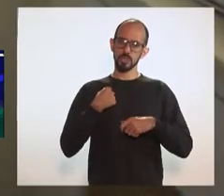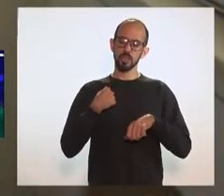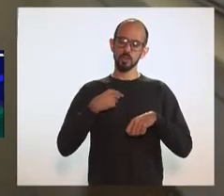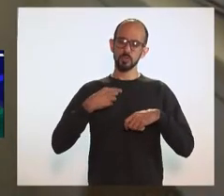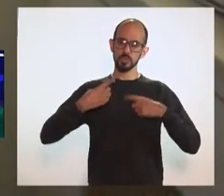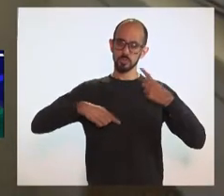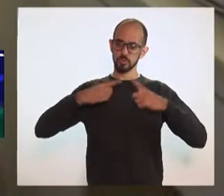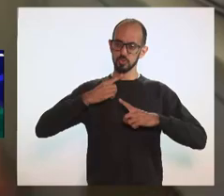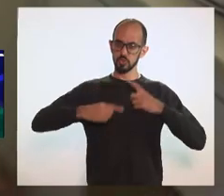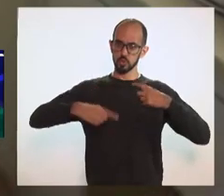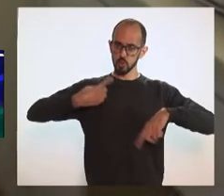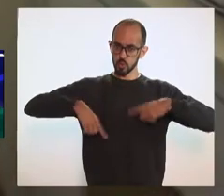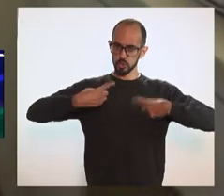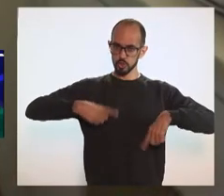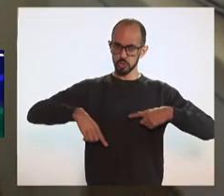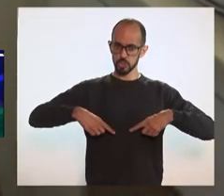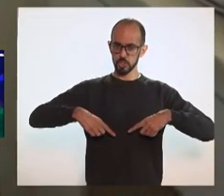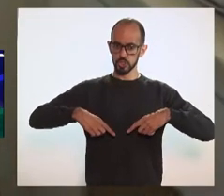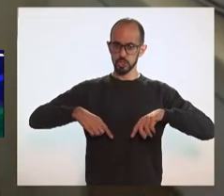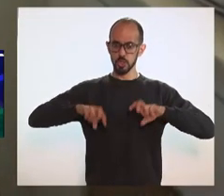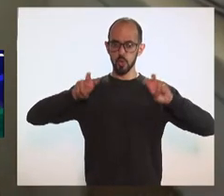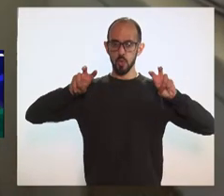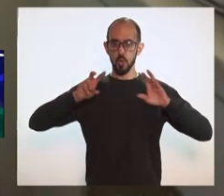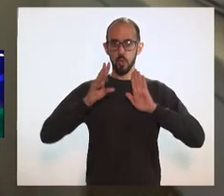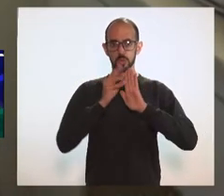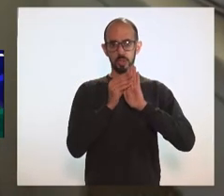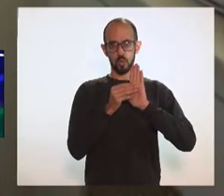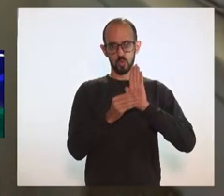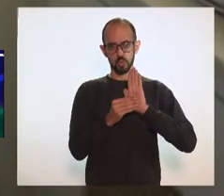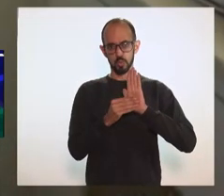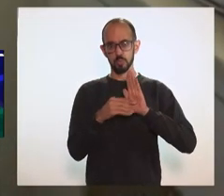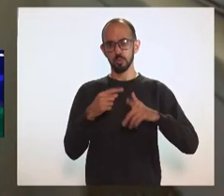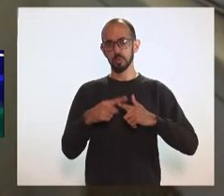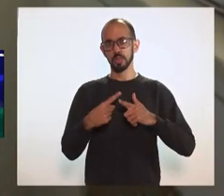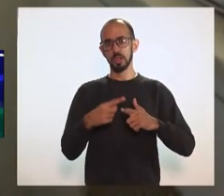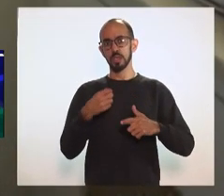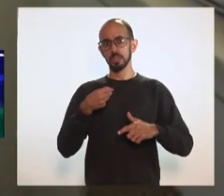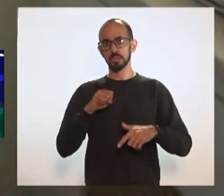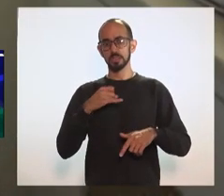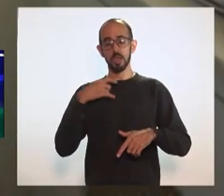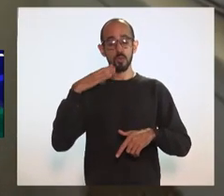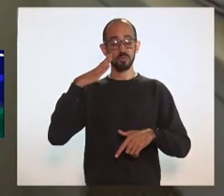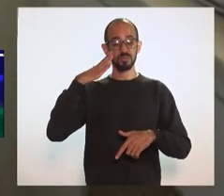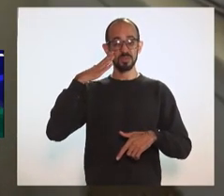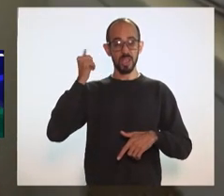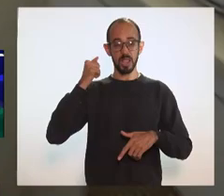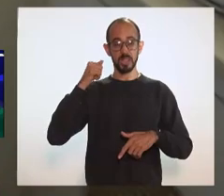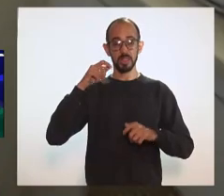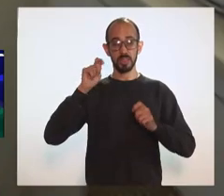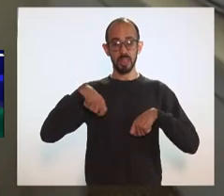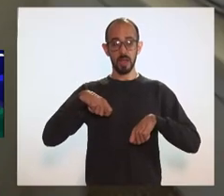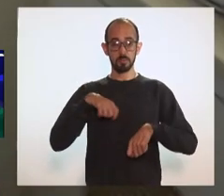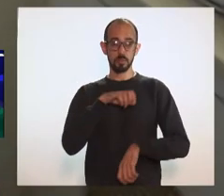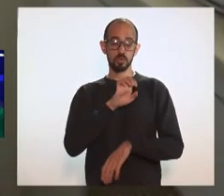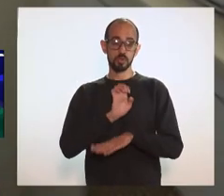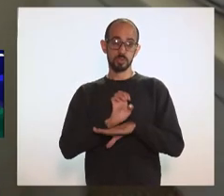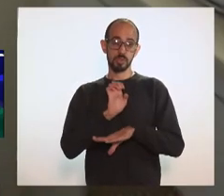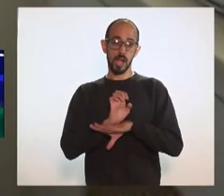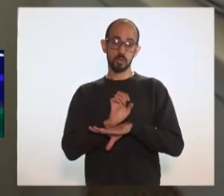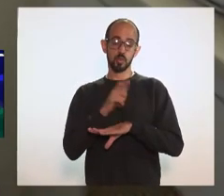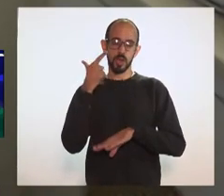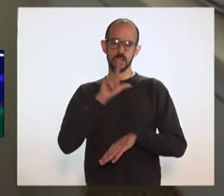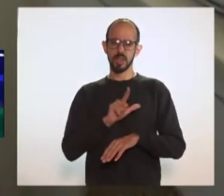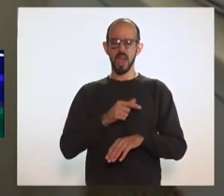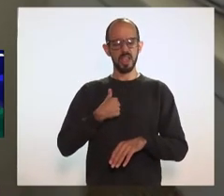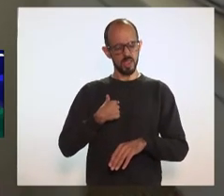matéria, porque se eu fico convencido que o Estado vai ganhar com isso, eu vou até o fim da linha e luto pelo